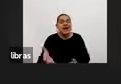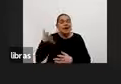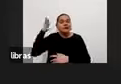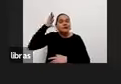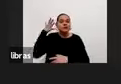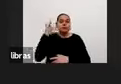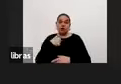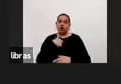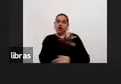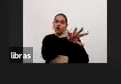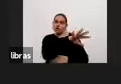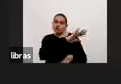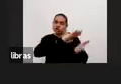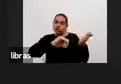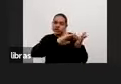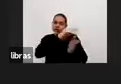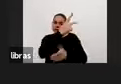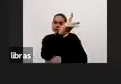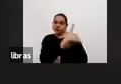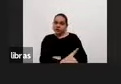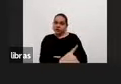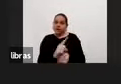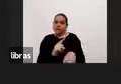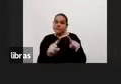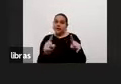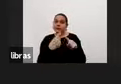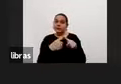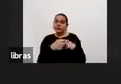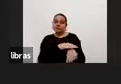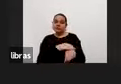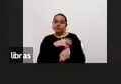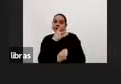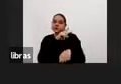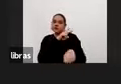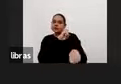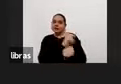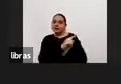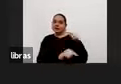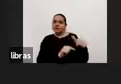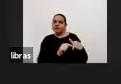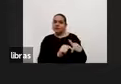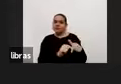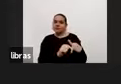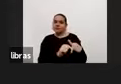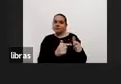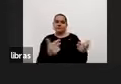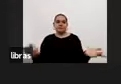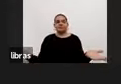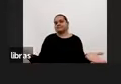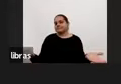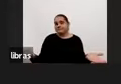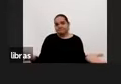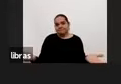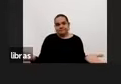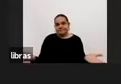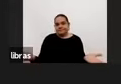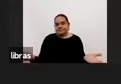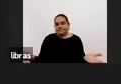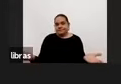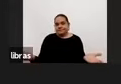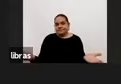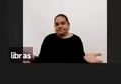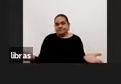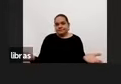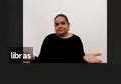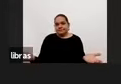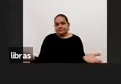tirar teu direito, mas é para defender o teu emprego. Eu vou tirar teu direito, mas é para defender o teu salário. Né? É a única